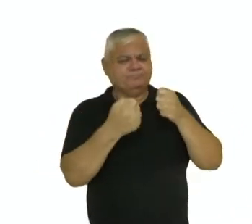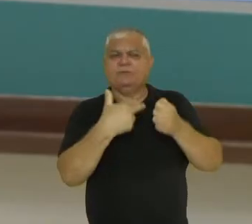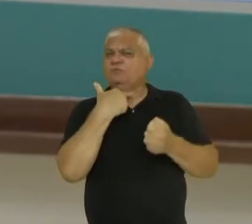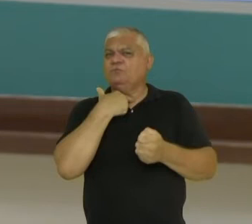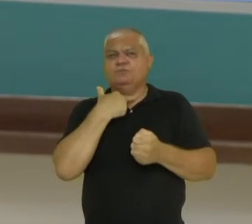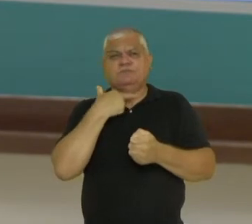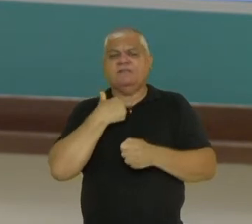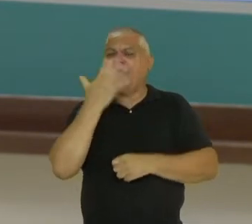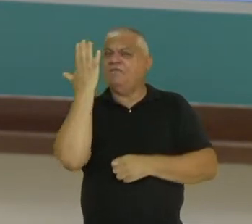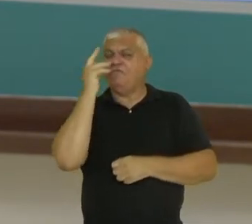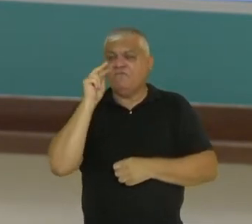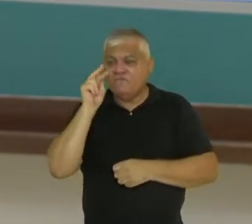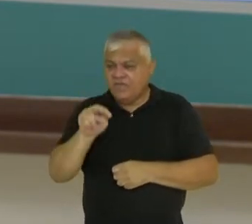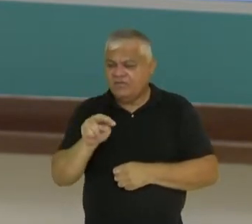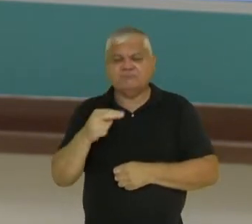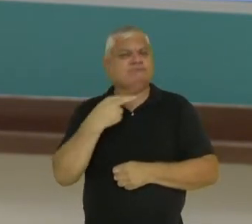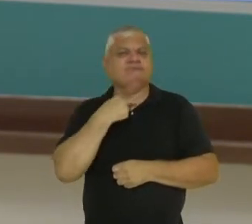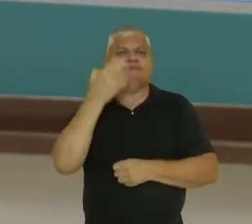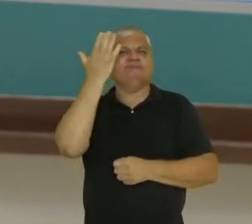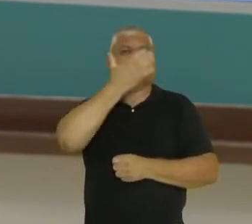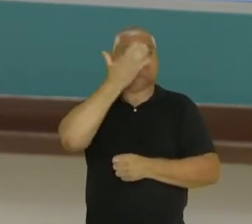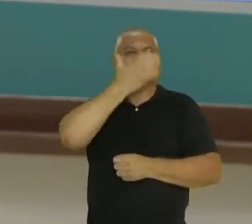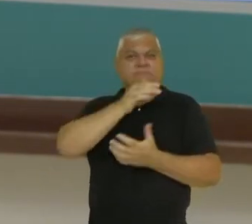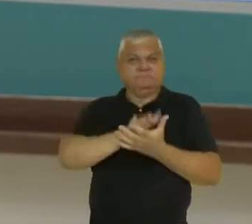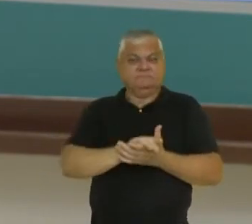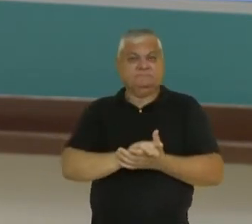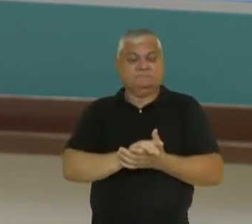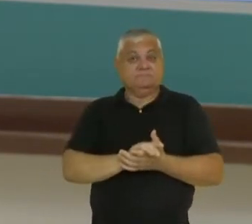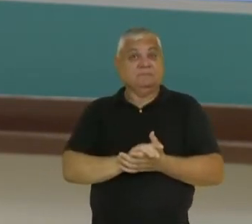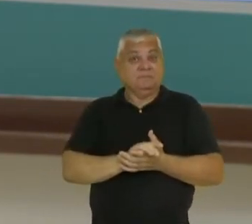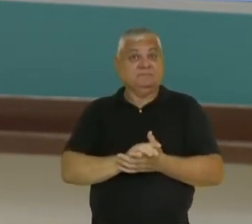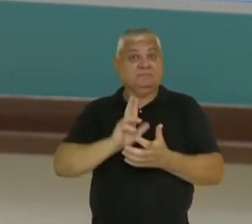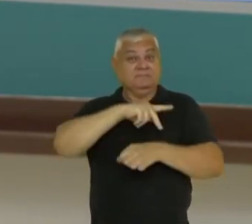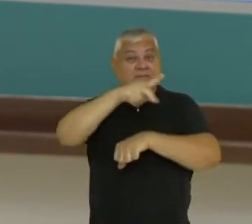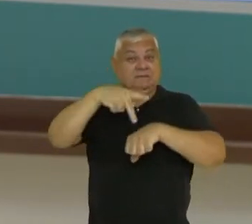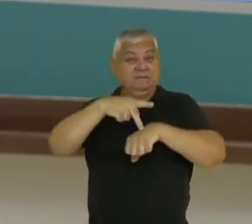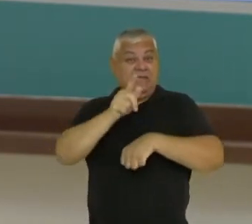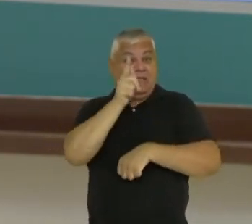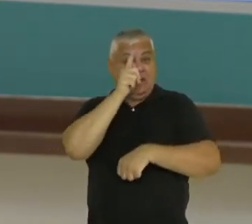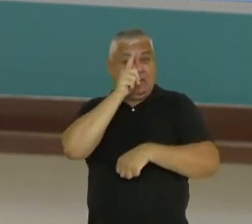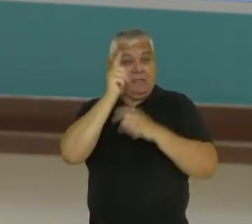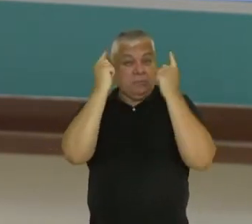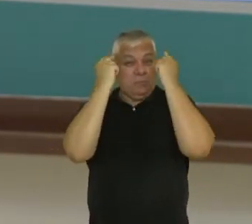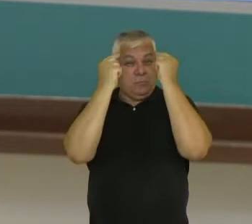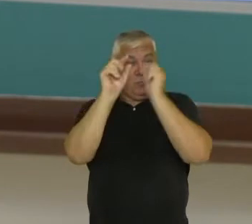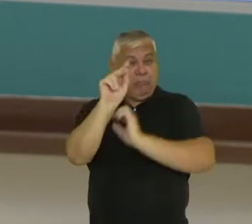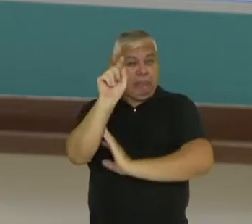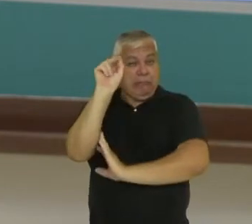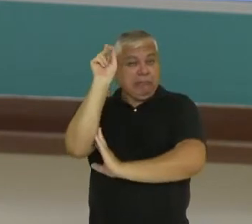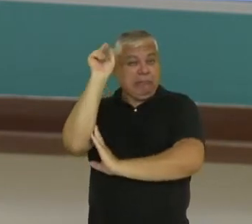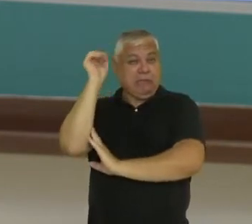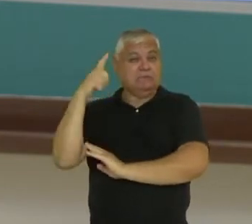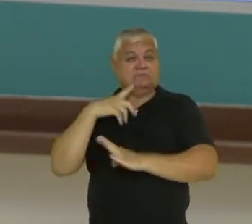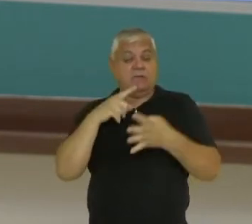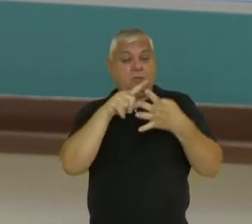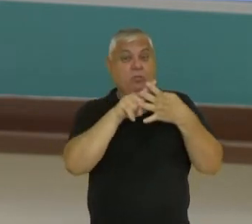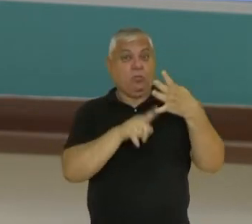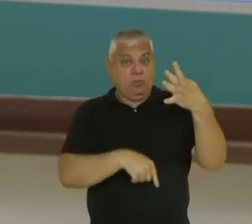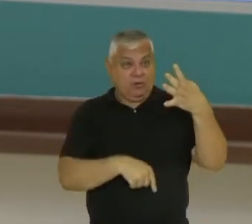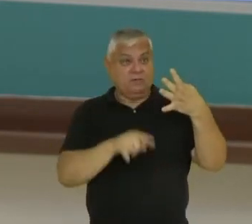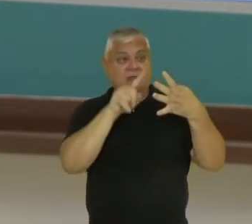e invisíveis. Então, mesmo lá na época da Grécia Antiga, a gente tinha essas duas ideias, né? A ideia dos 4 elementos e